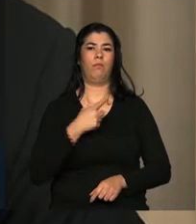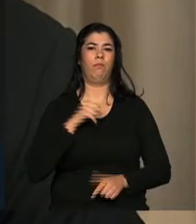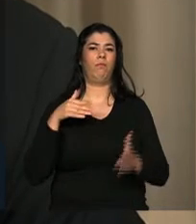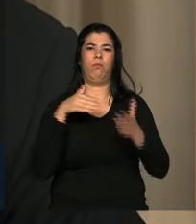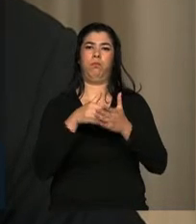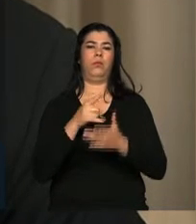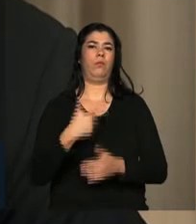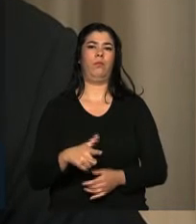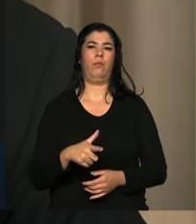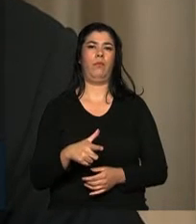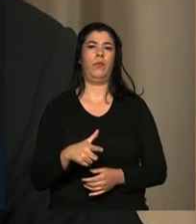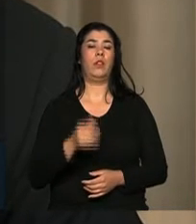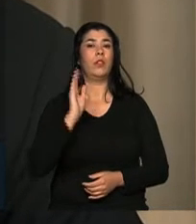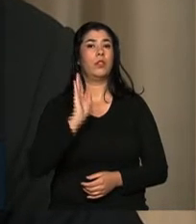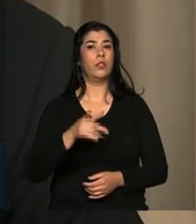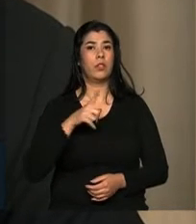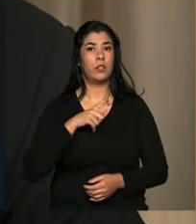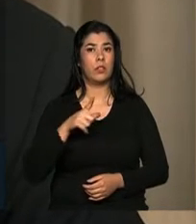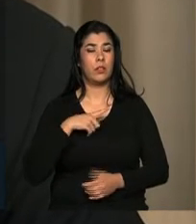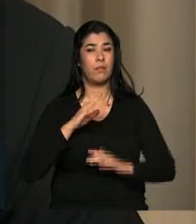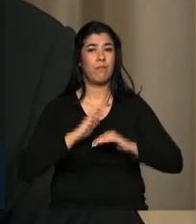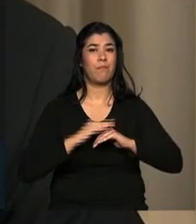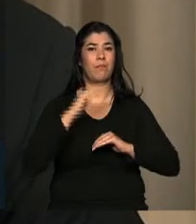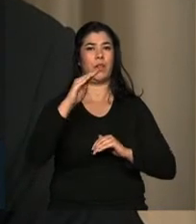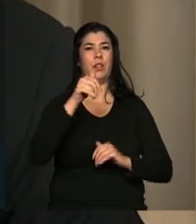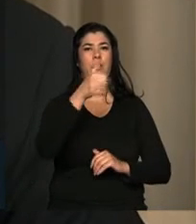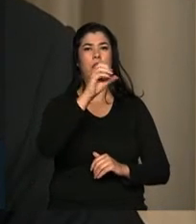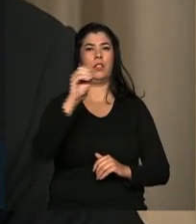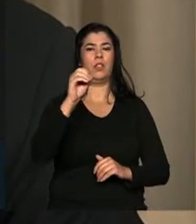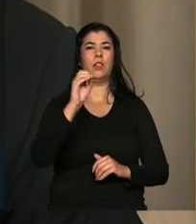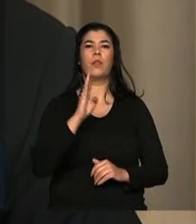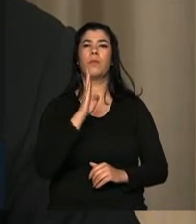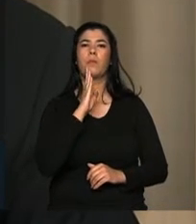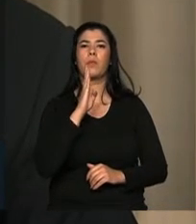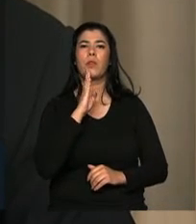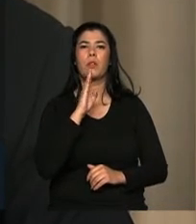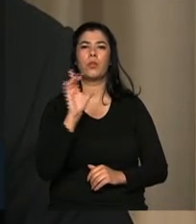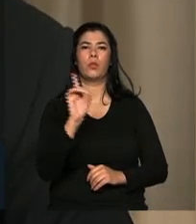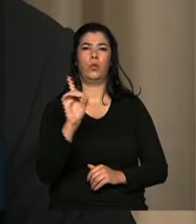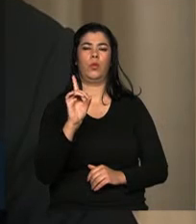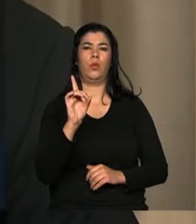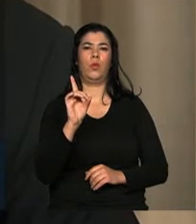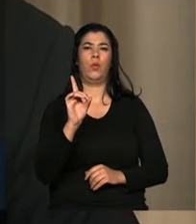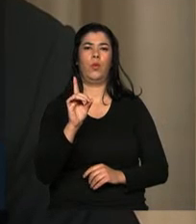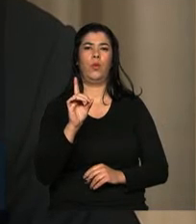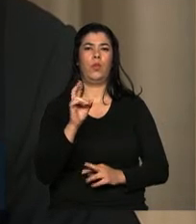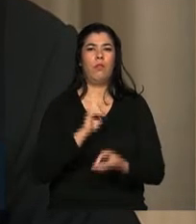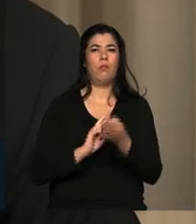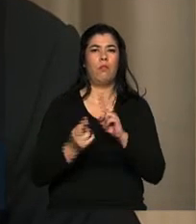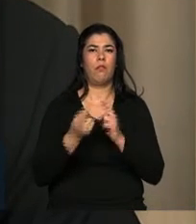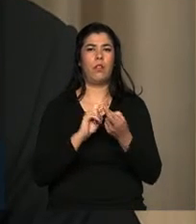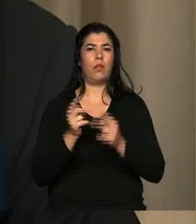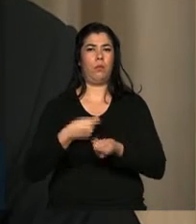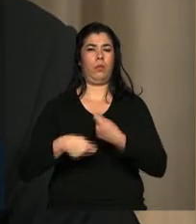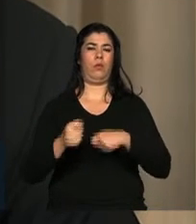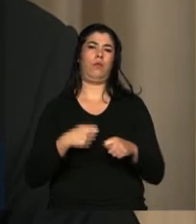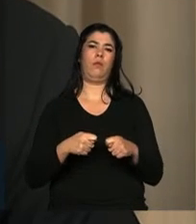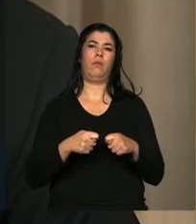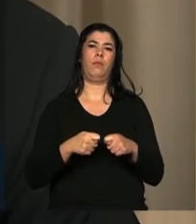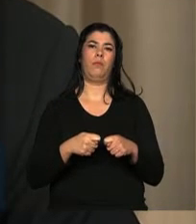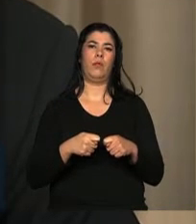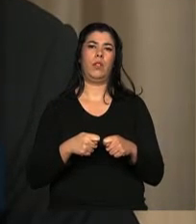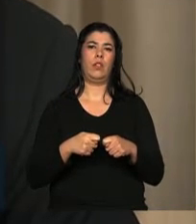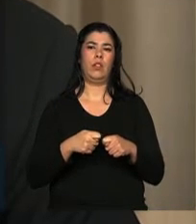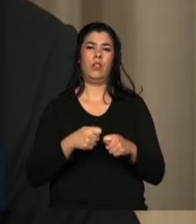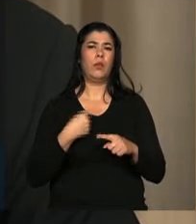limite. Já temos mais de 100 bilhões de dólares na nossa relação comercial. E não há motivo pelo qual isso não venha a